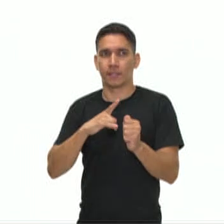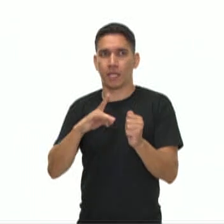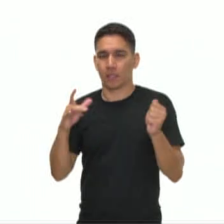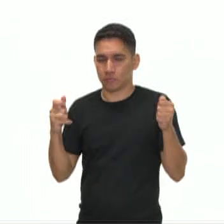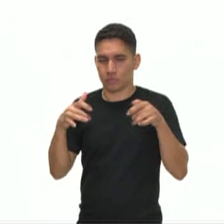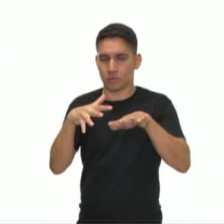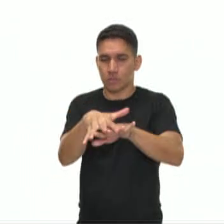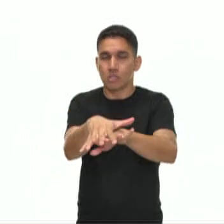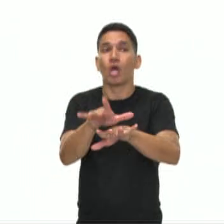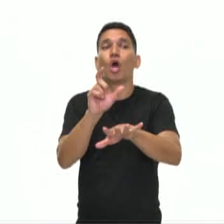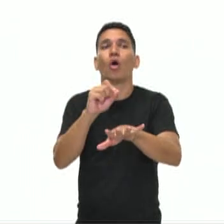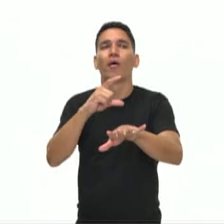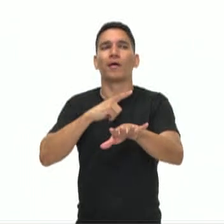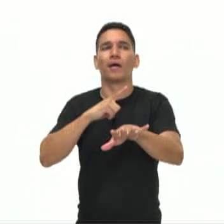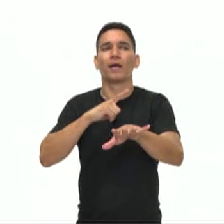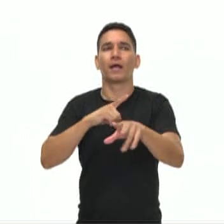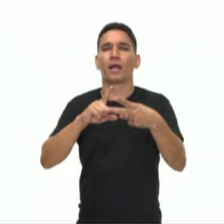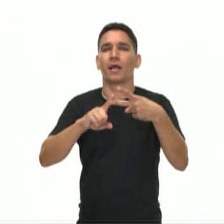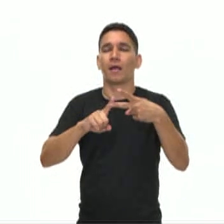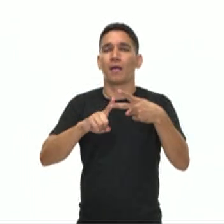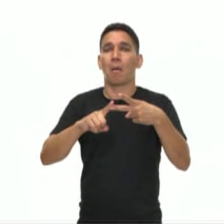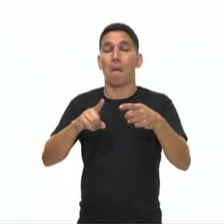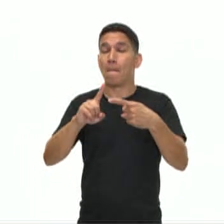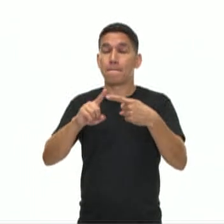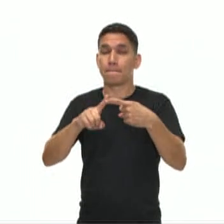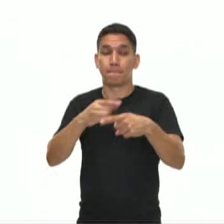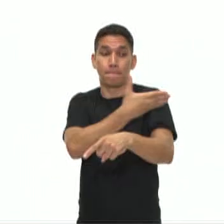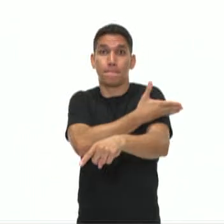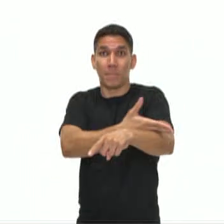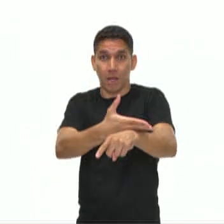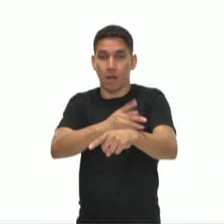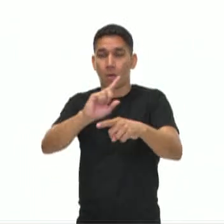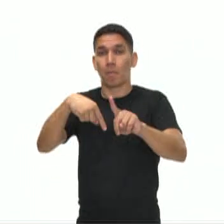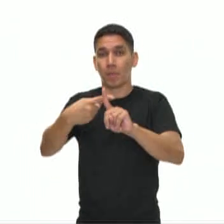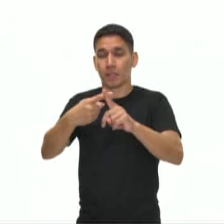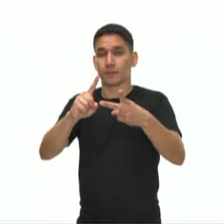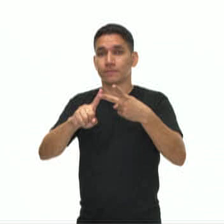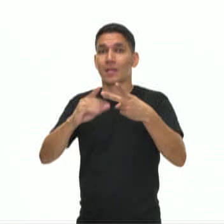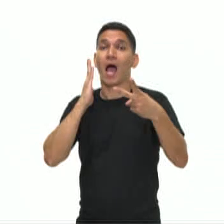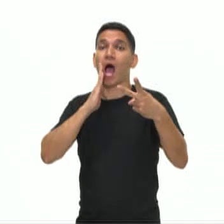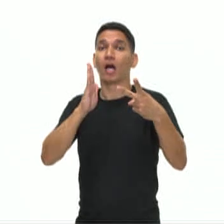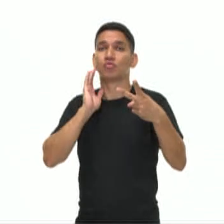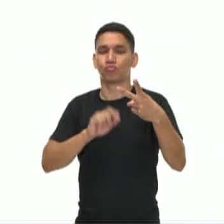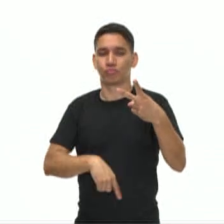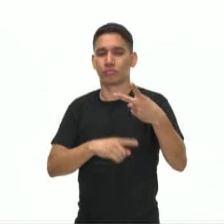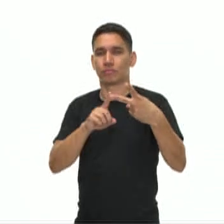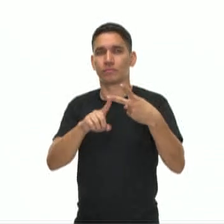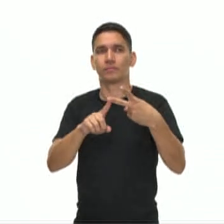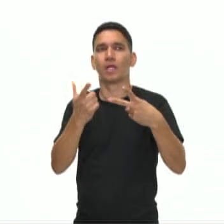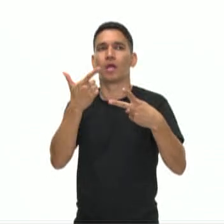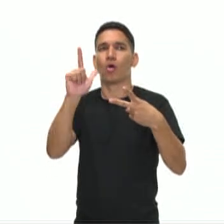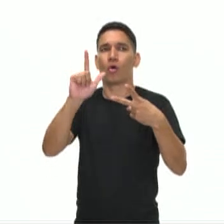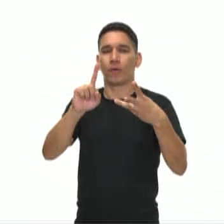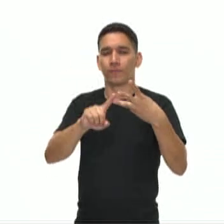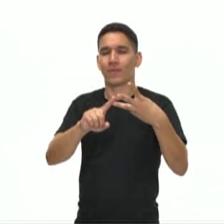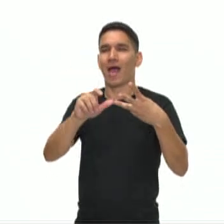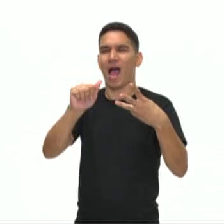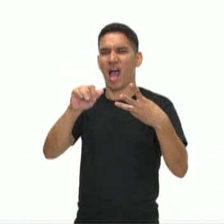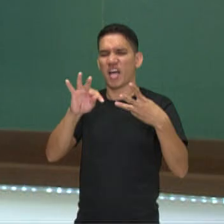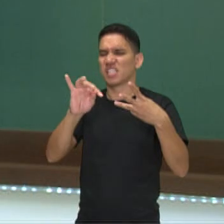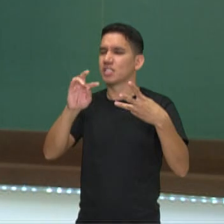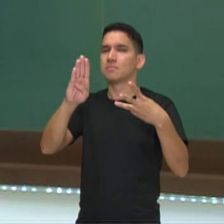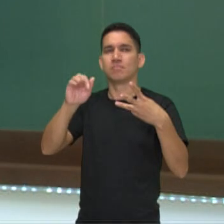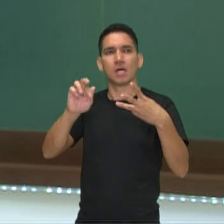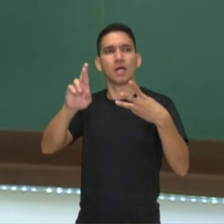juntando o rio Nilo branco e o rio Nilo azul. E Atibara, que é outro. Sabia que